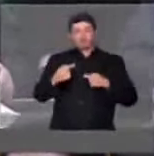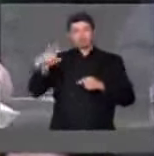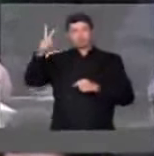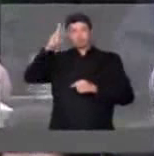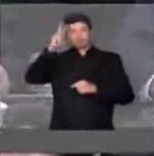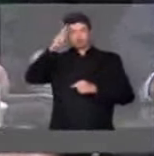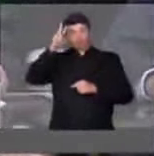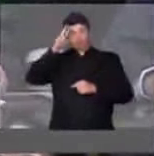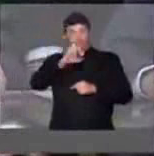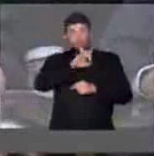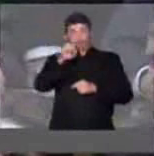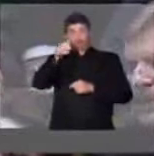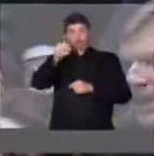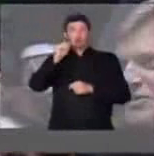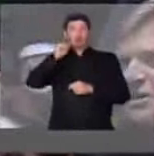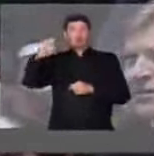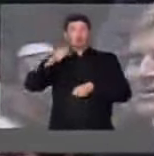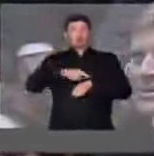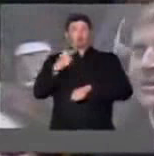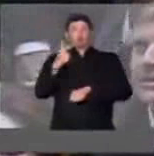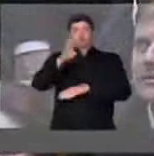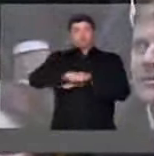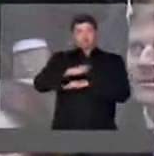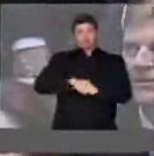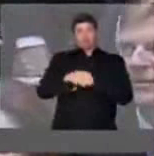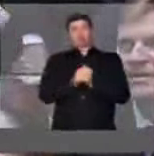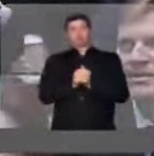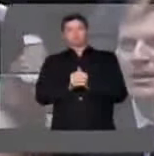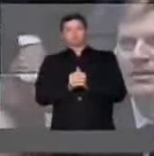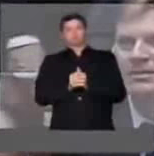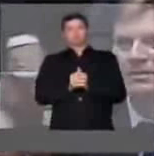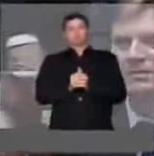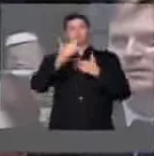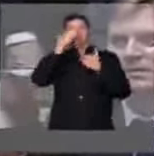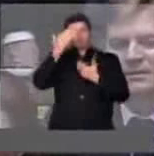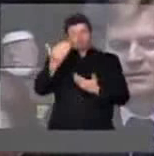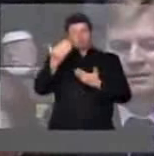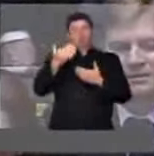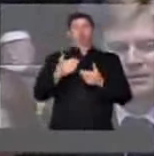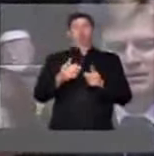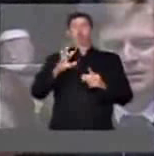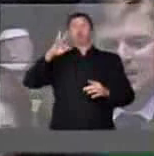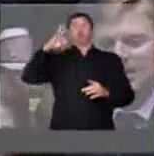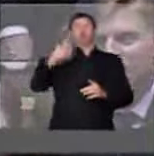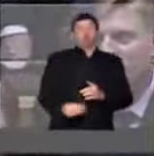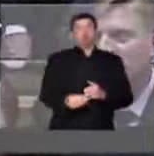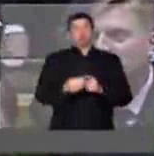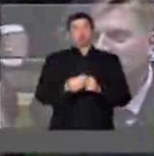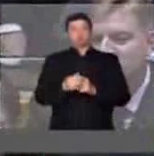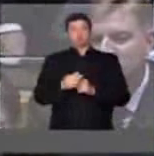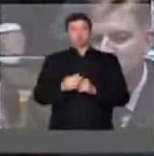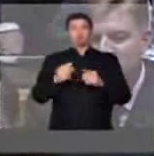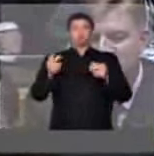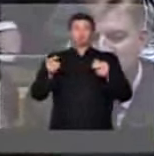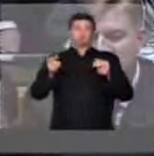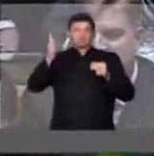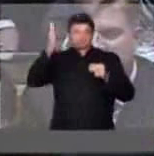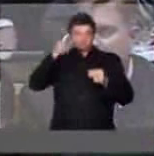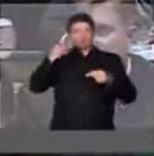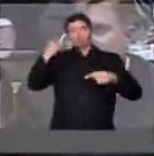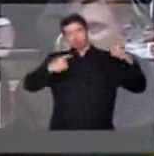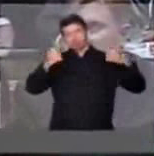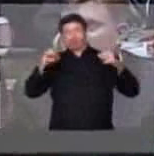para segunda-feira, 18 de abril, às 14 horas. Agradecemos a todos, apesar de todos